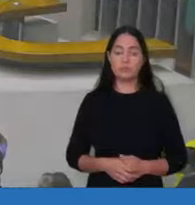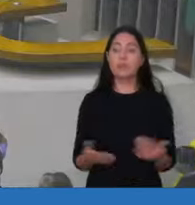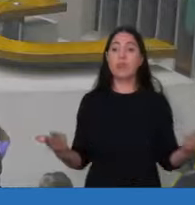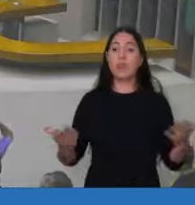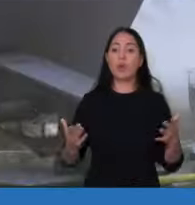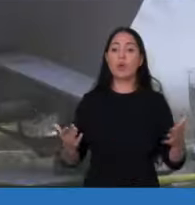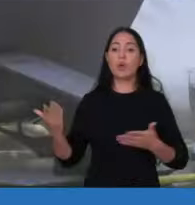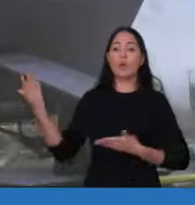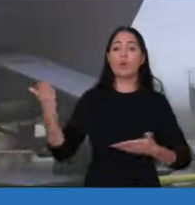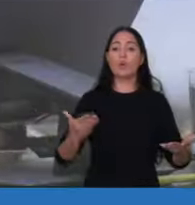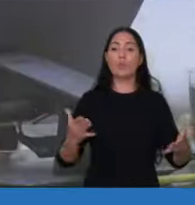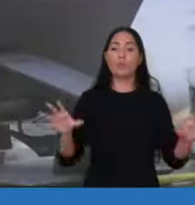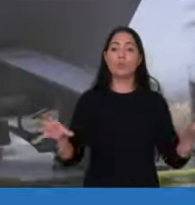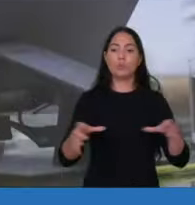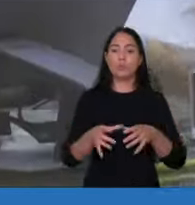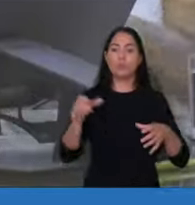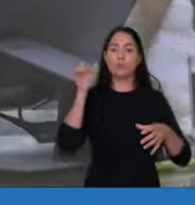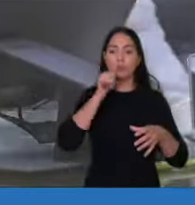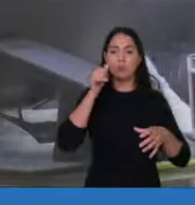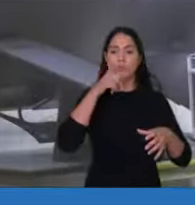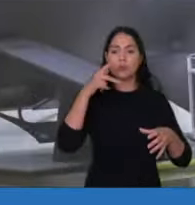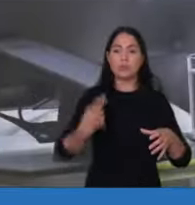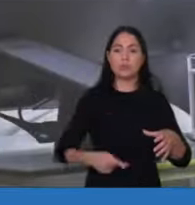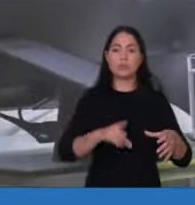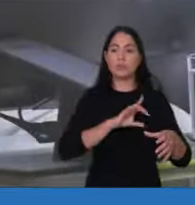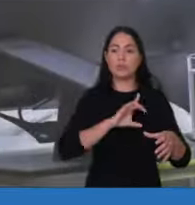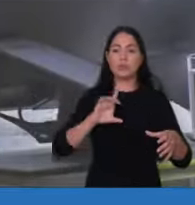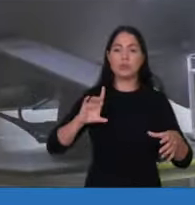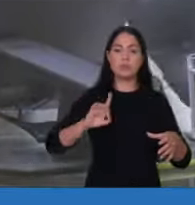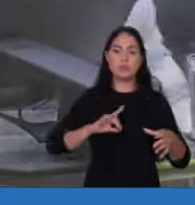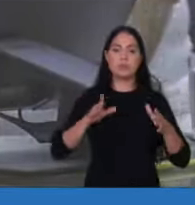Que participará também dessa coordenação.